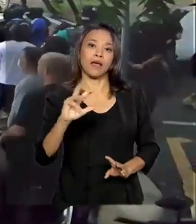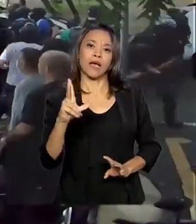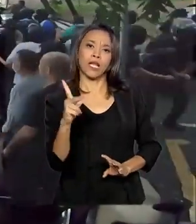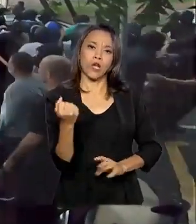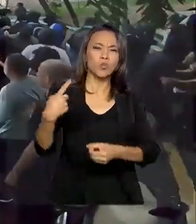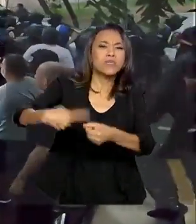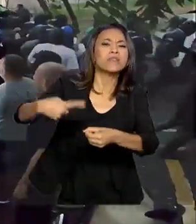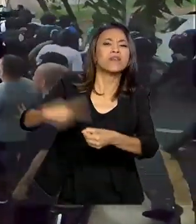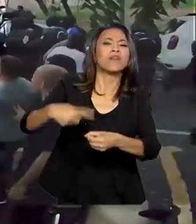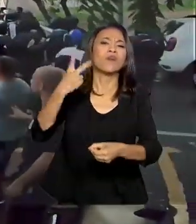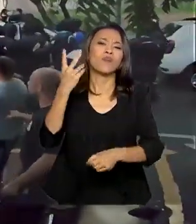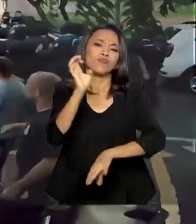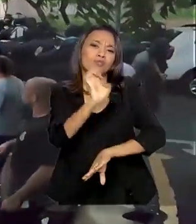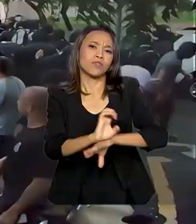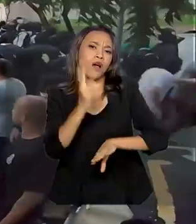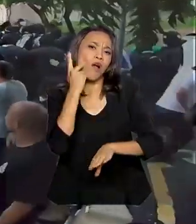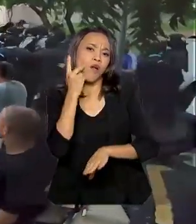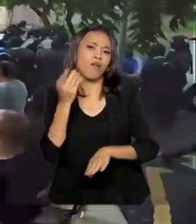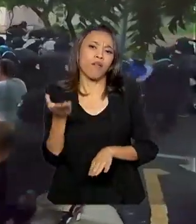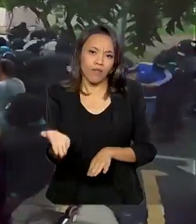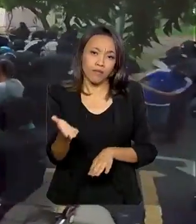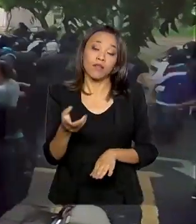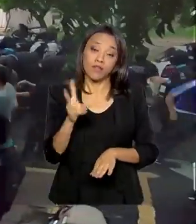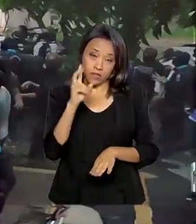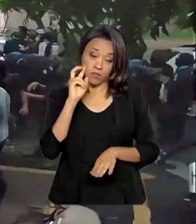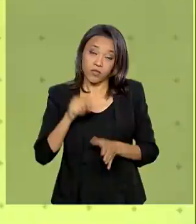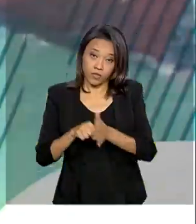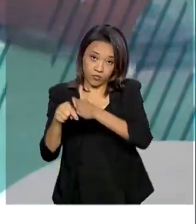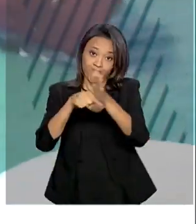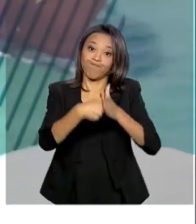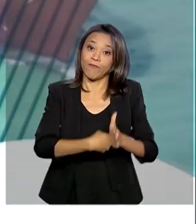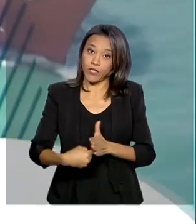interior do Estado. Os tiros estão sendo investigados.